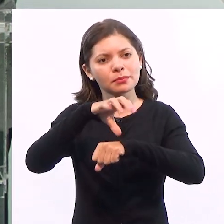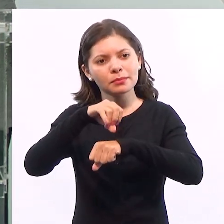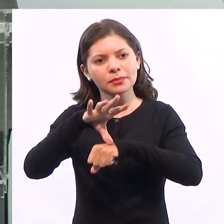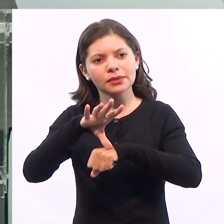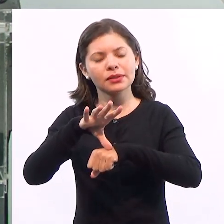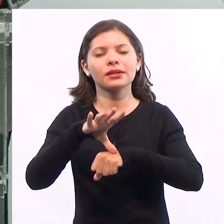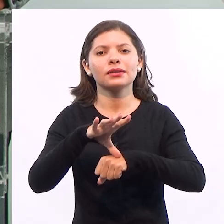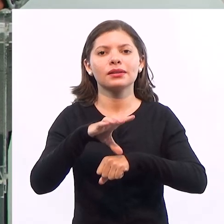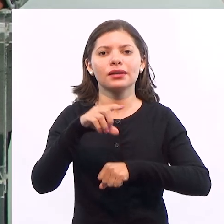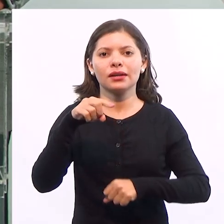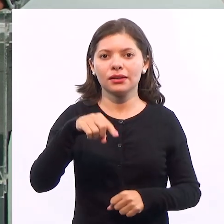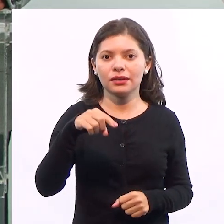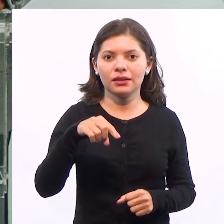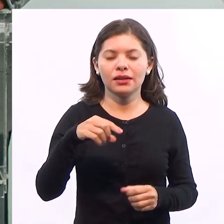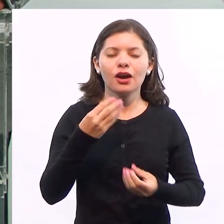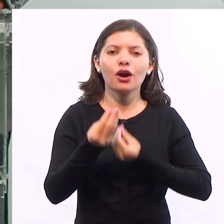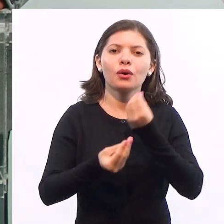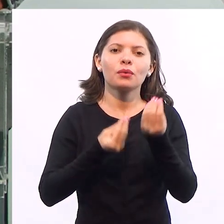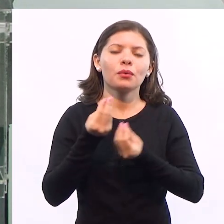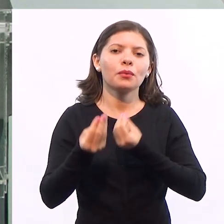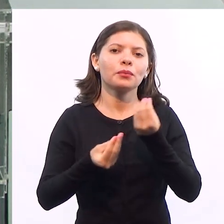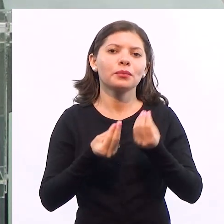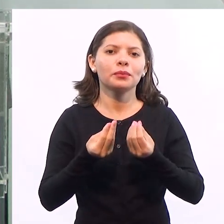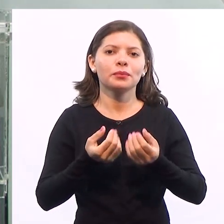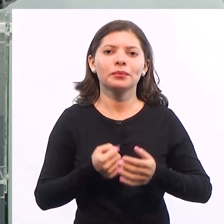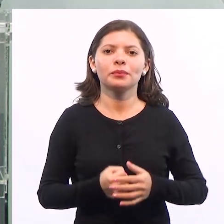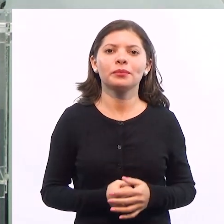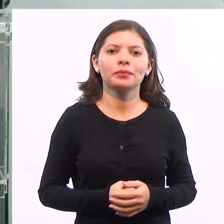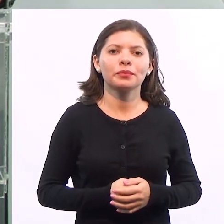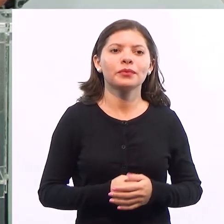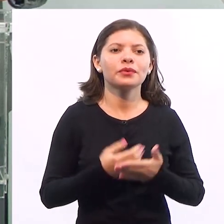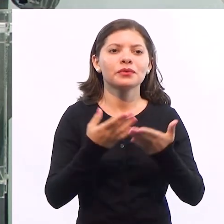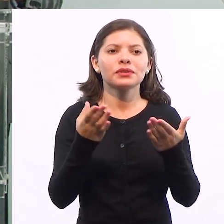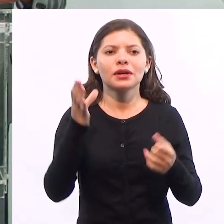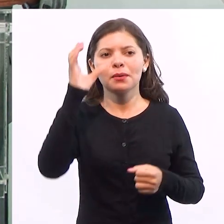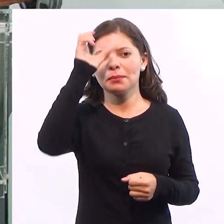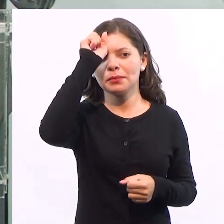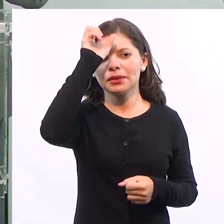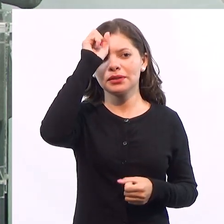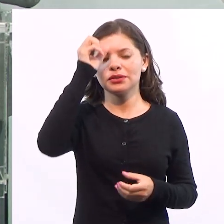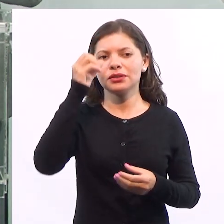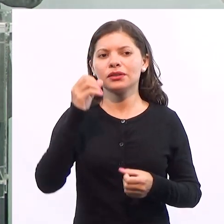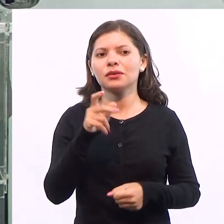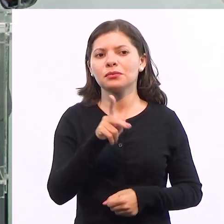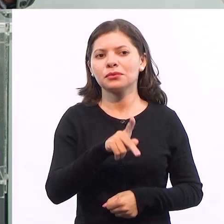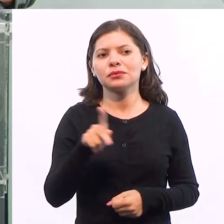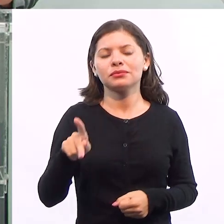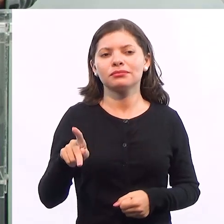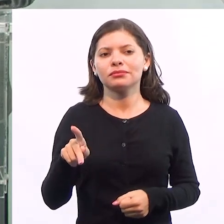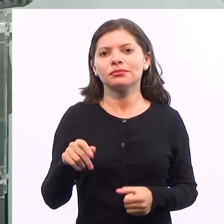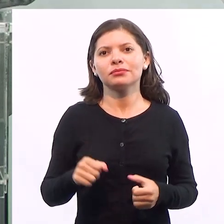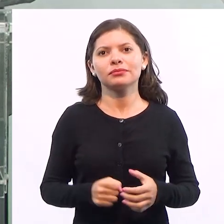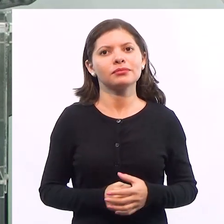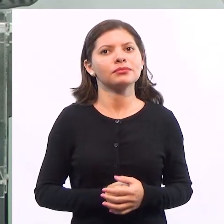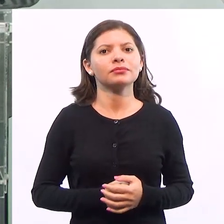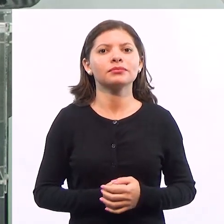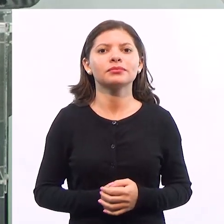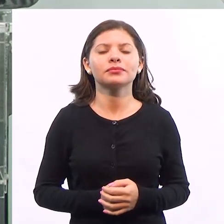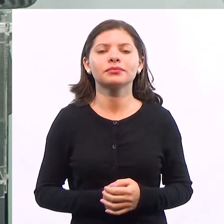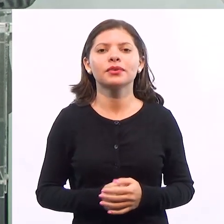Sendo ministrada aqui. Como é que seria? Como é que você aprende matemática? Se o professor não colocar, ó, você vai fazer o cálculo assim, assim,